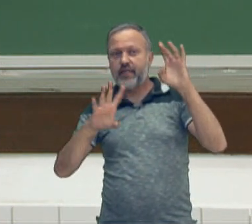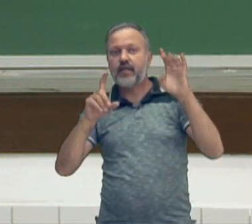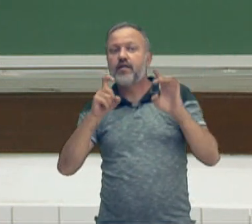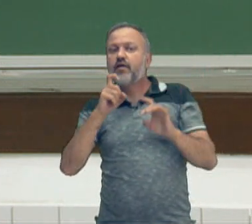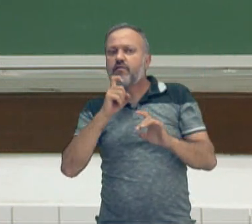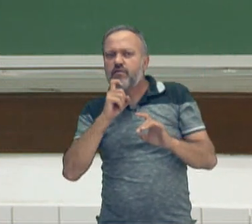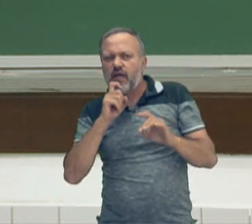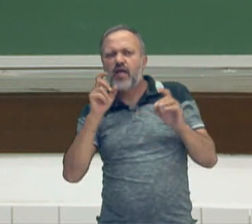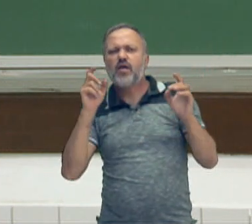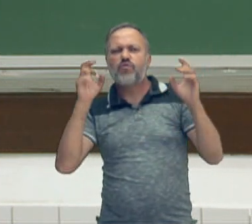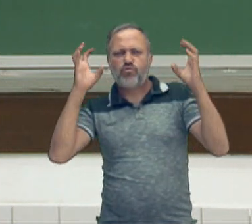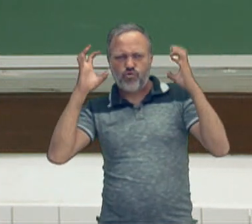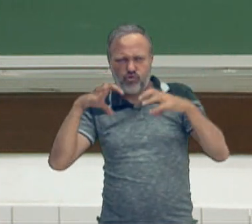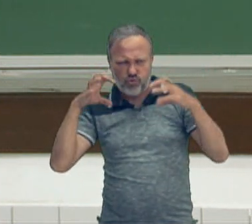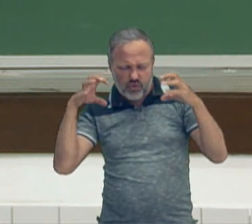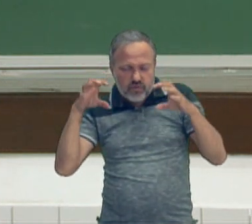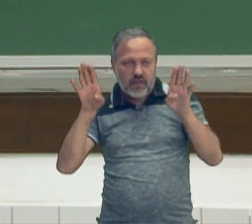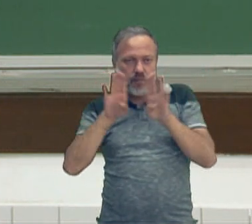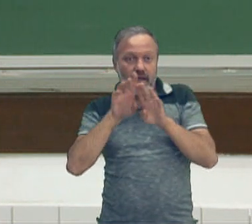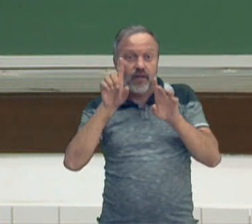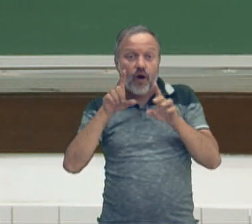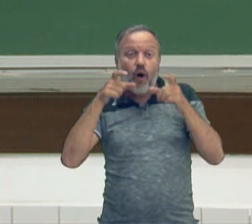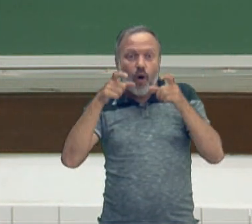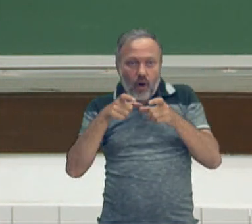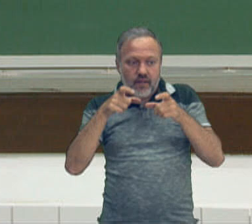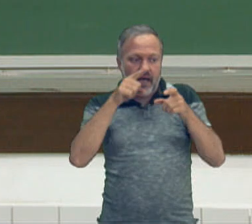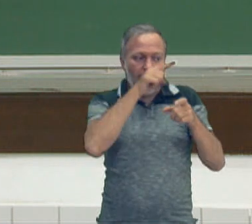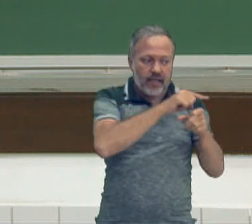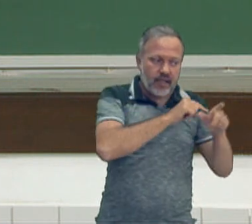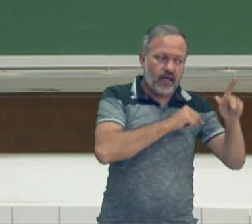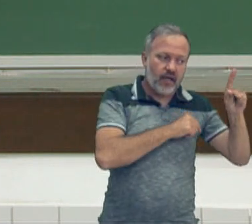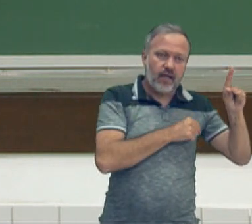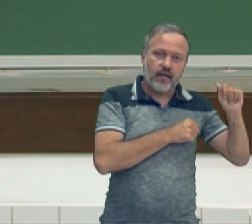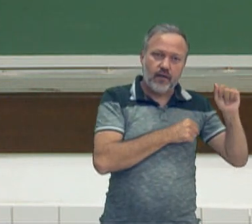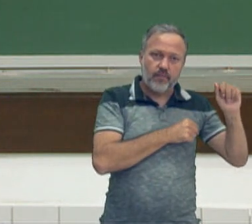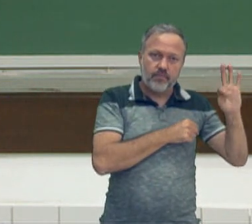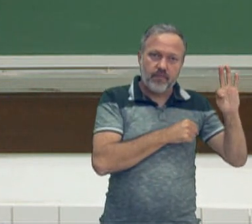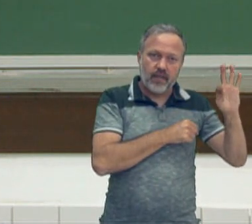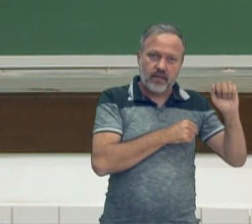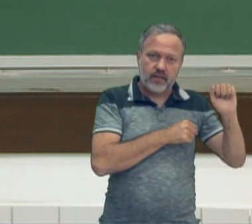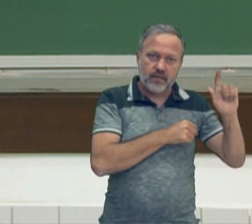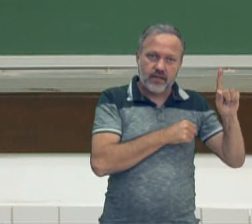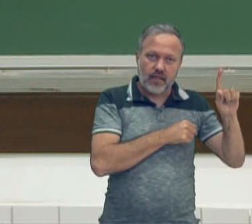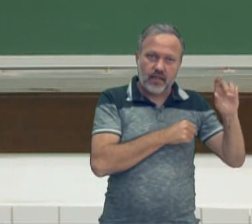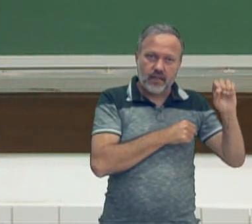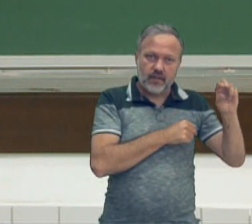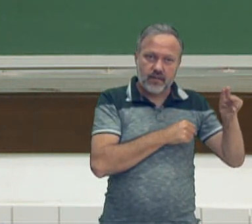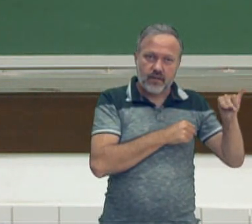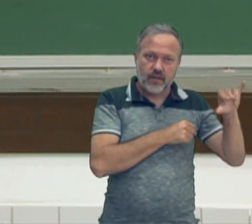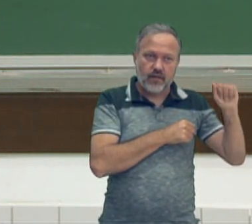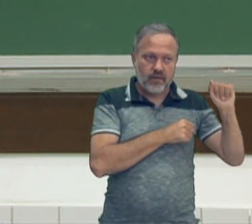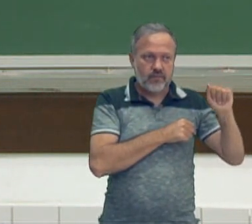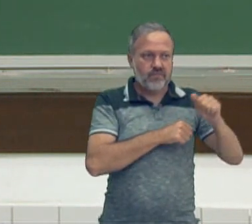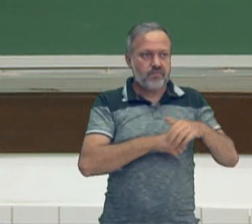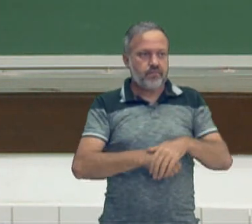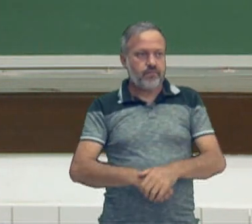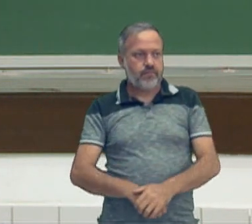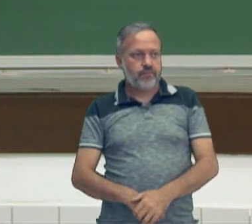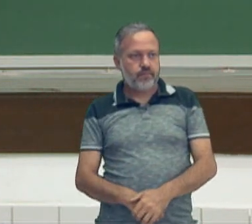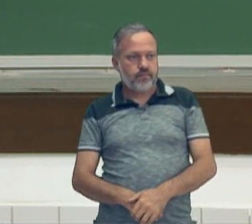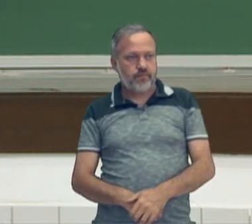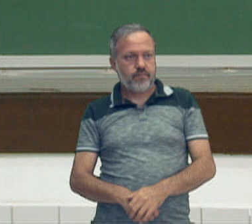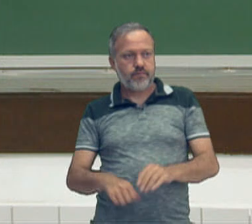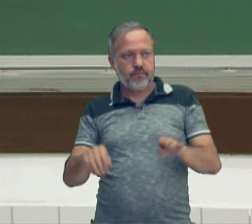parte leste do continente americano, ali na parte do norte ali dos Estados Unidos, né? Neste